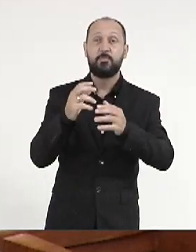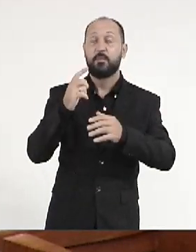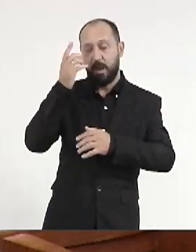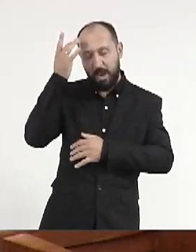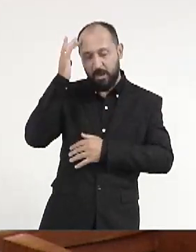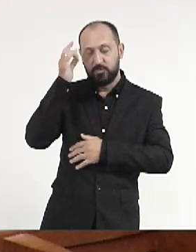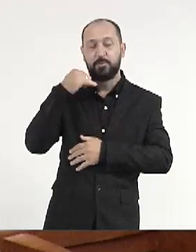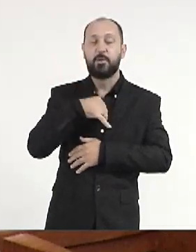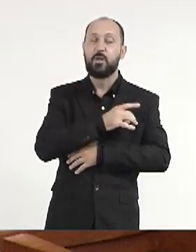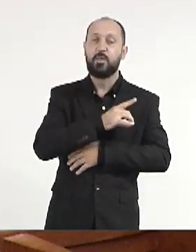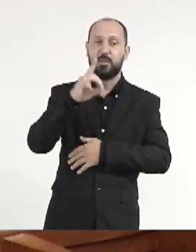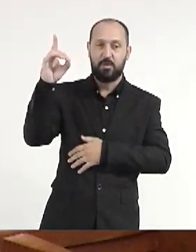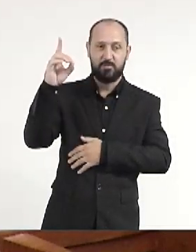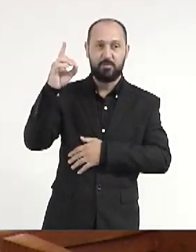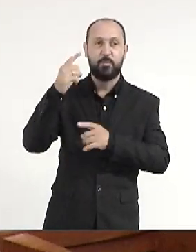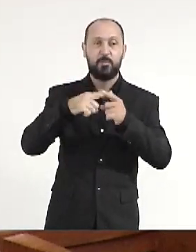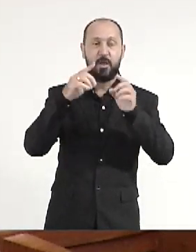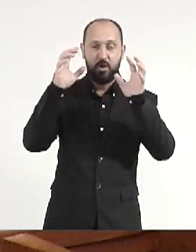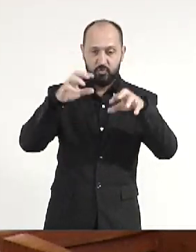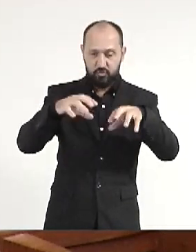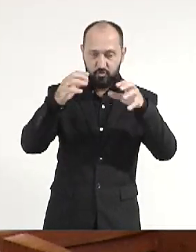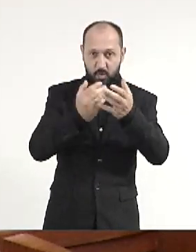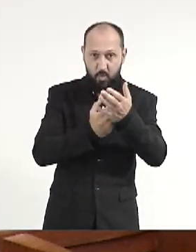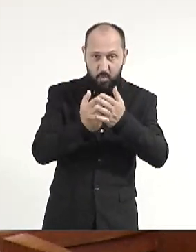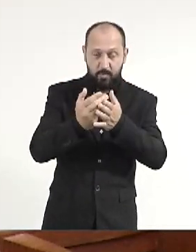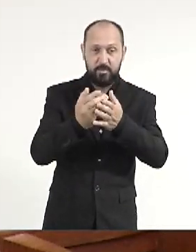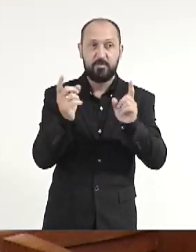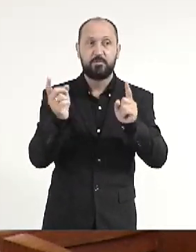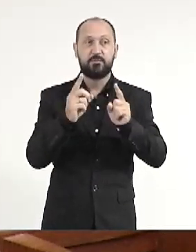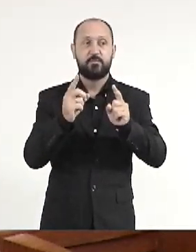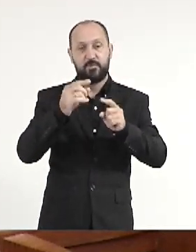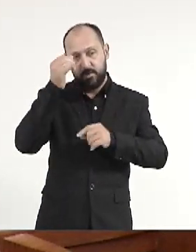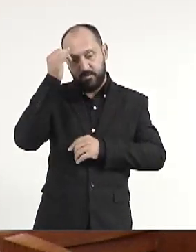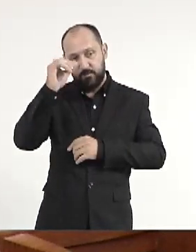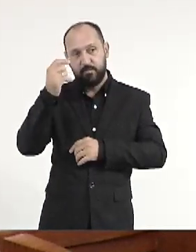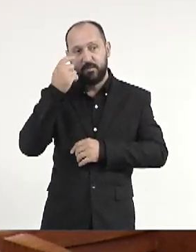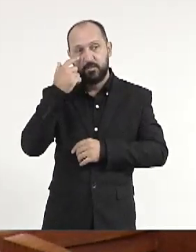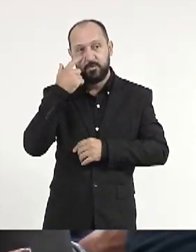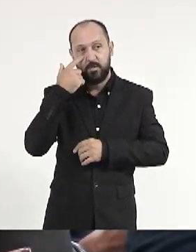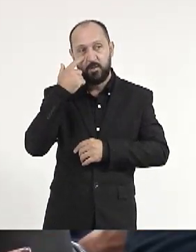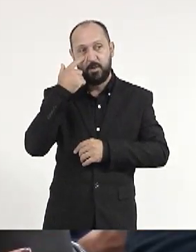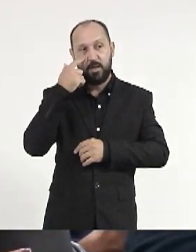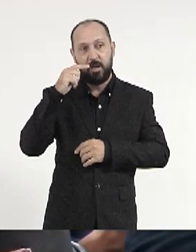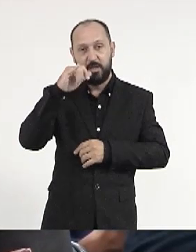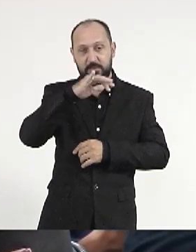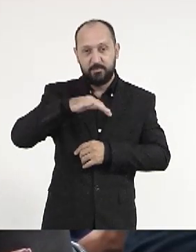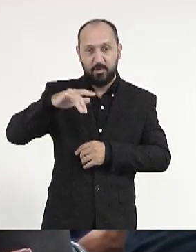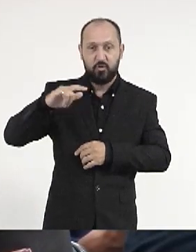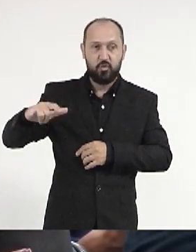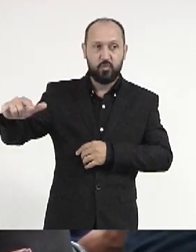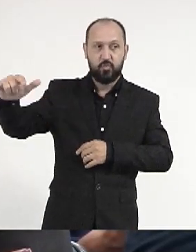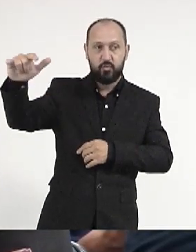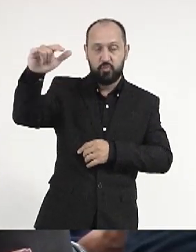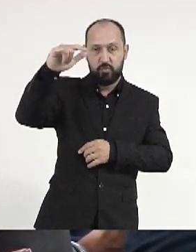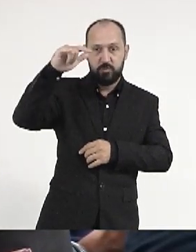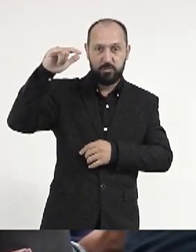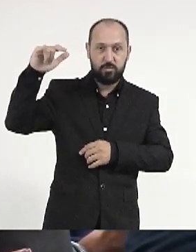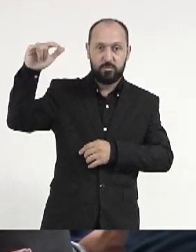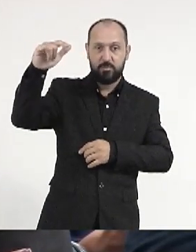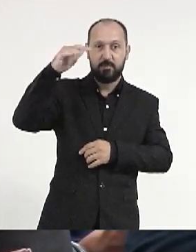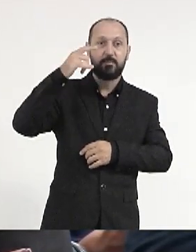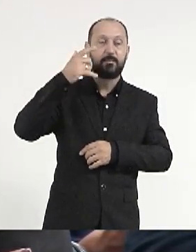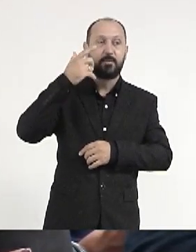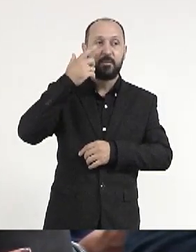mão divina, porque foi a chuva que começou, que não impediu. E quando a gente olha as imagens de drone que a gente fez, a